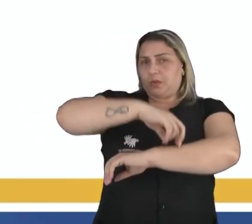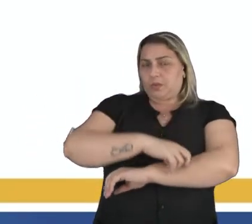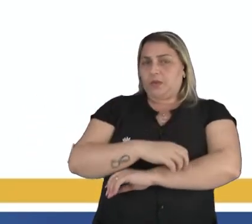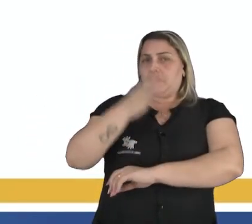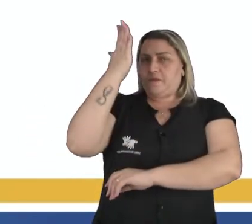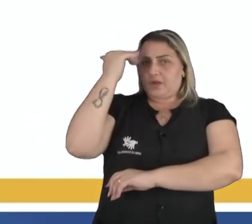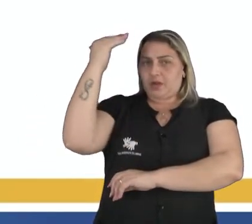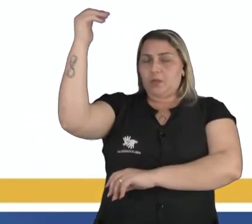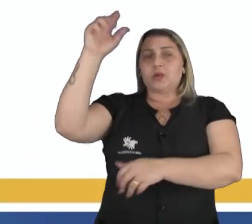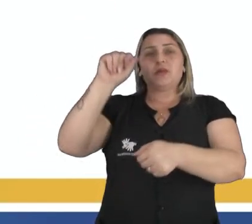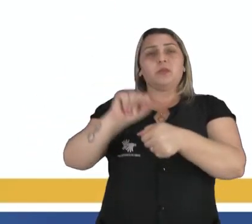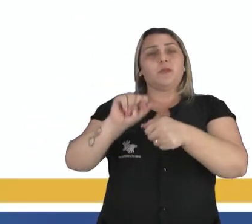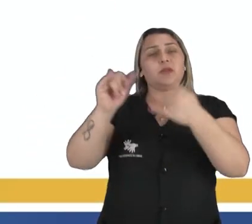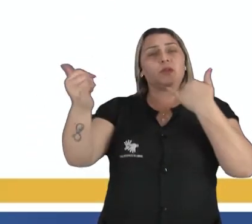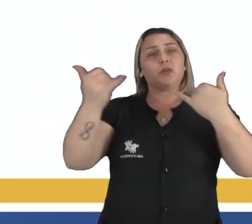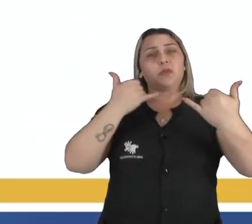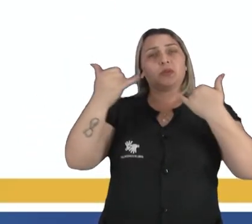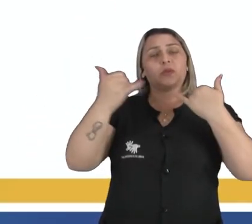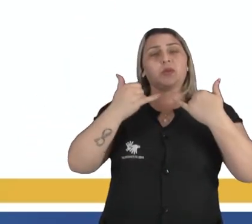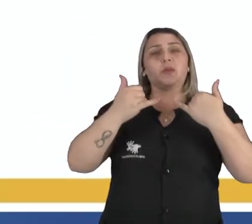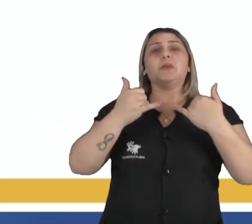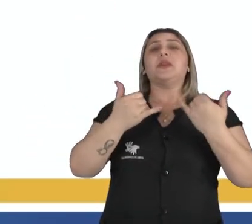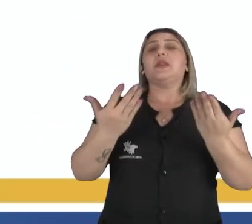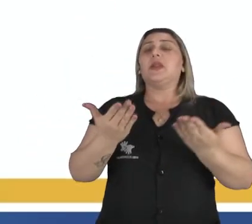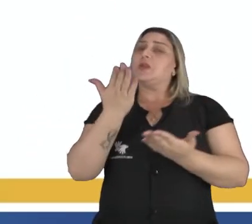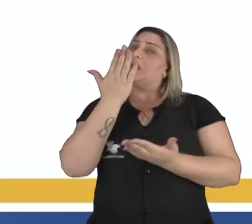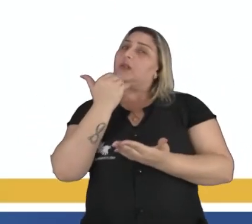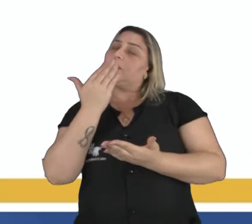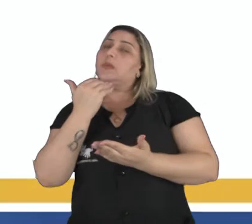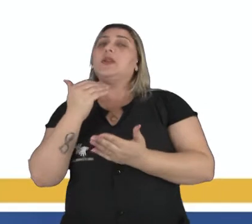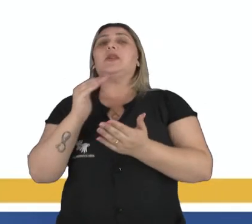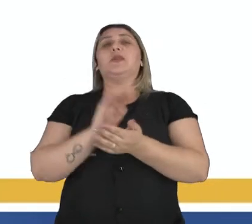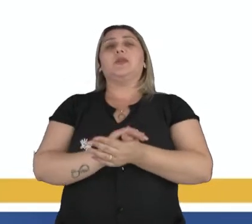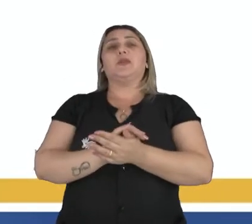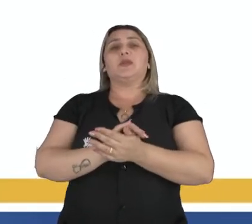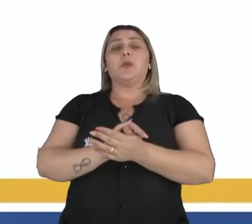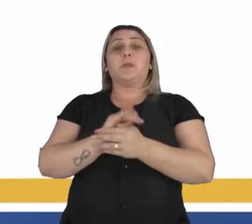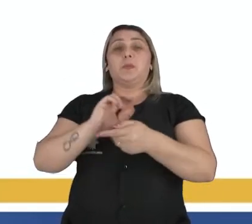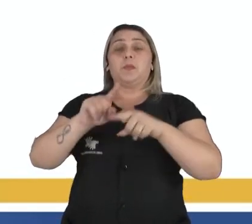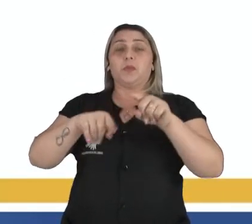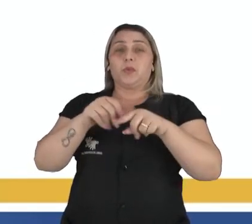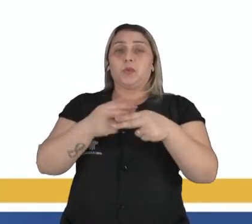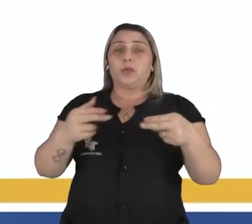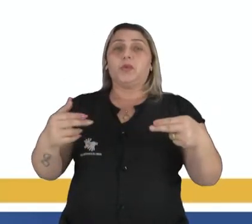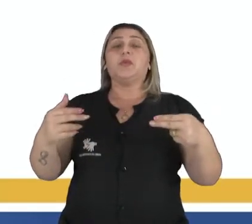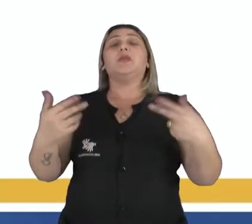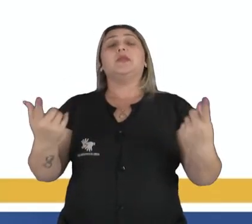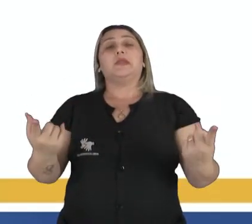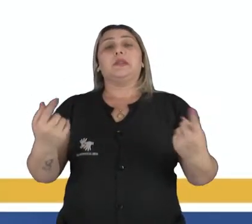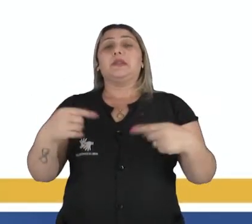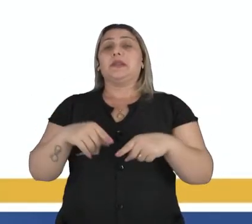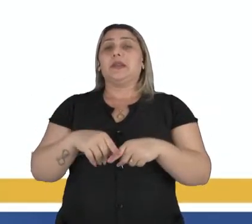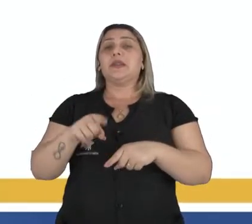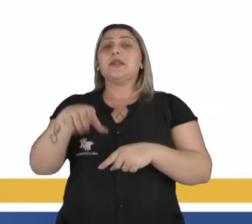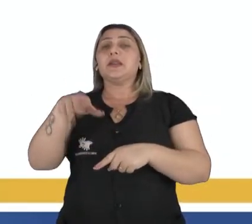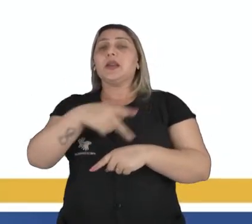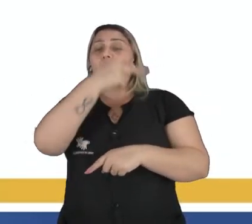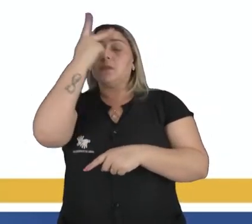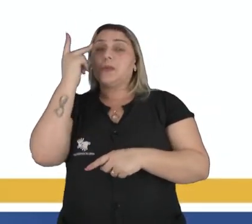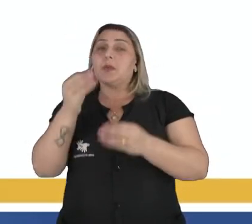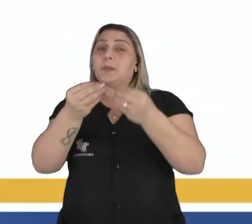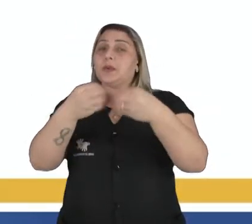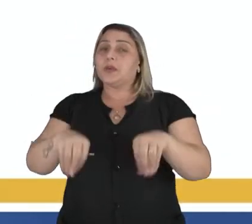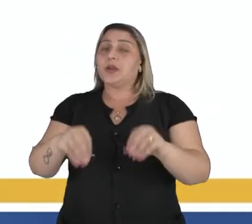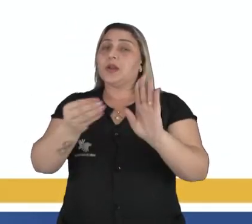de célula 20 para fazer comercial de shampoo de alimentos coisas que elas não consomem e quem são as pessoas mais